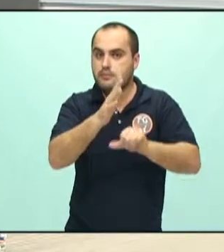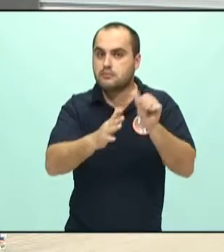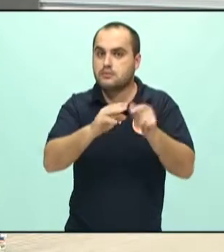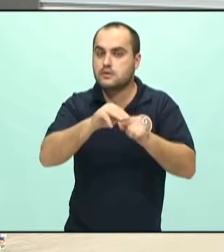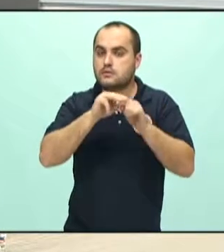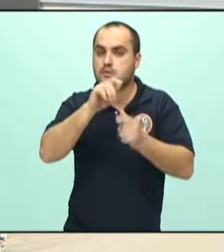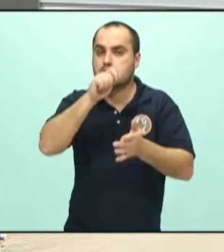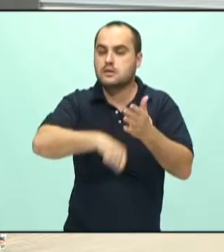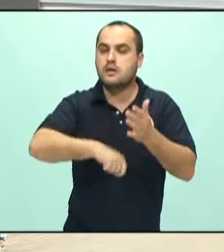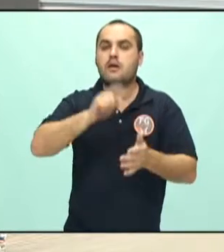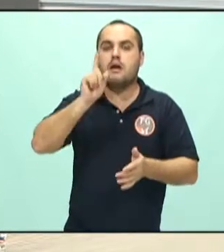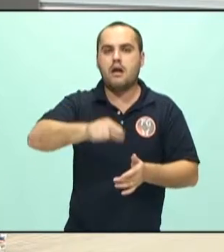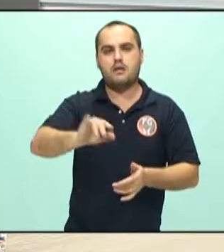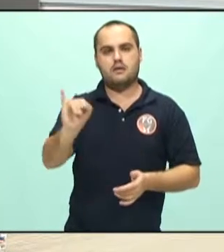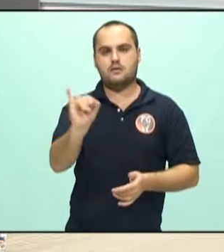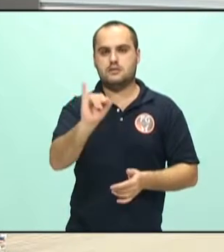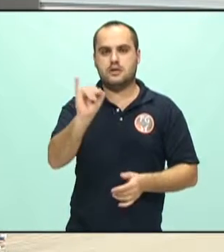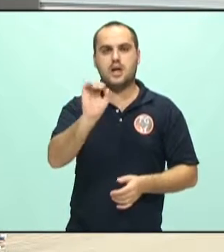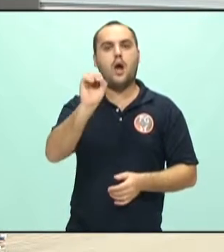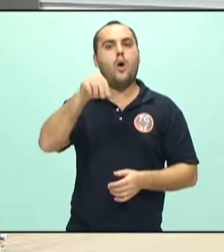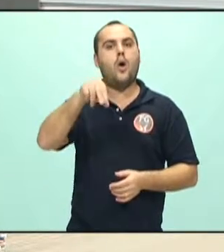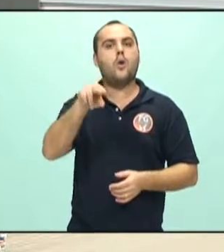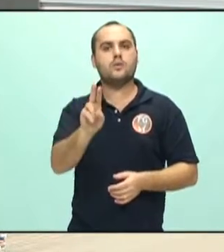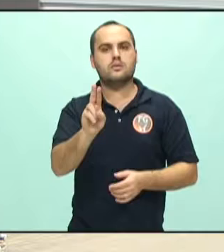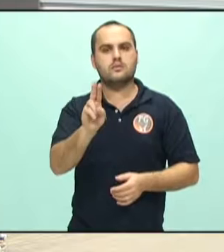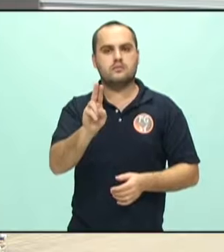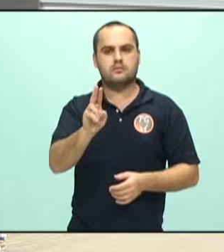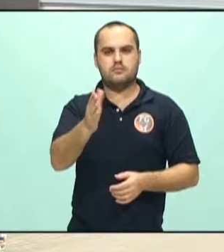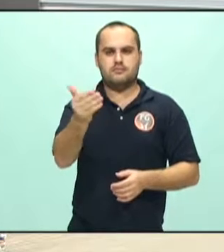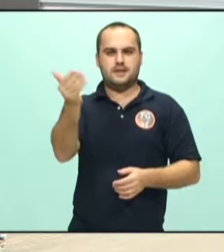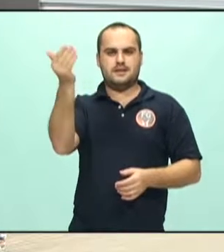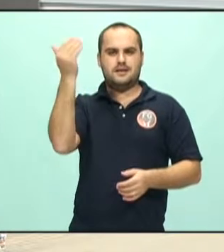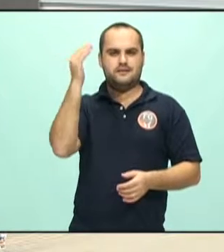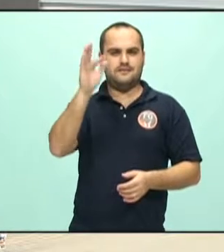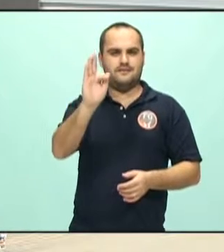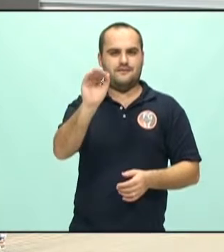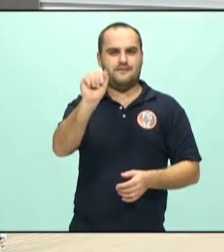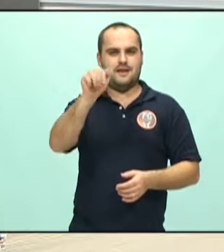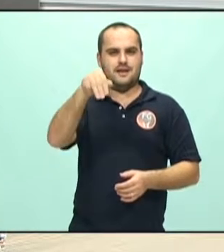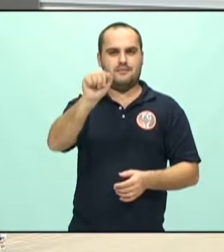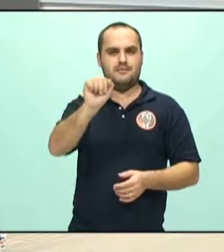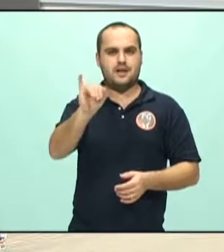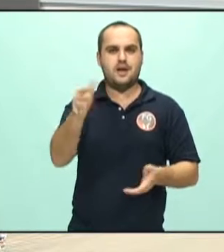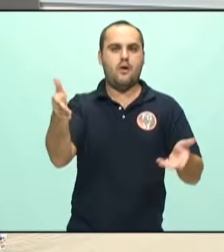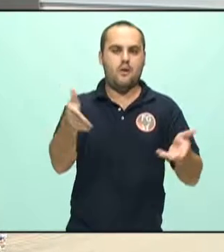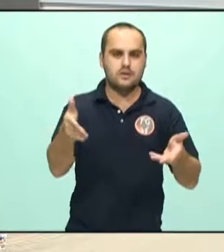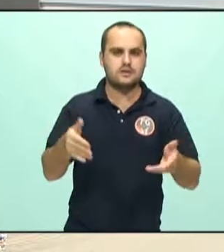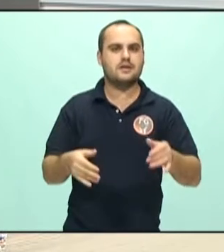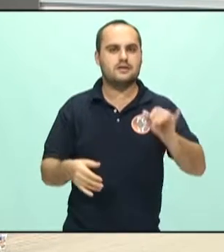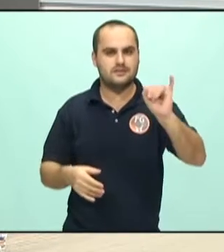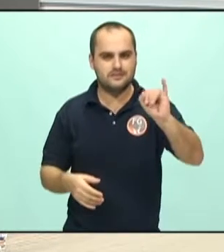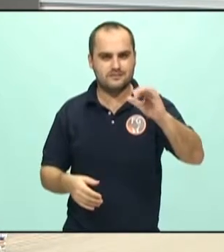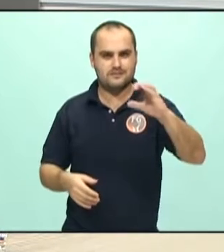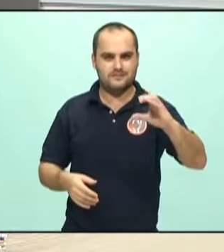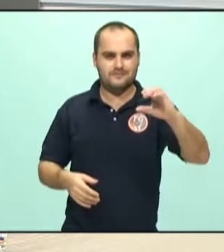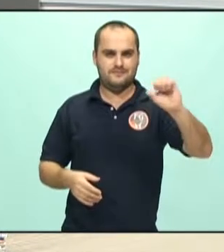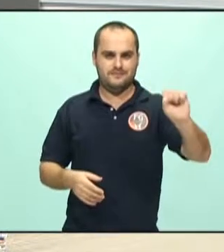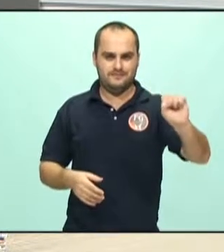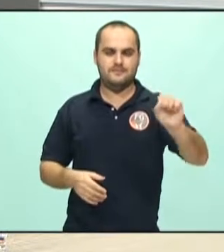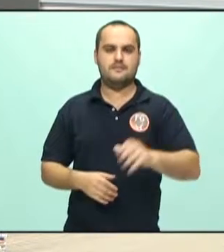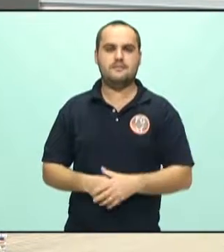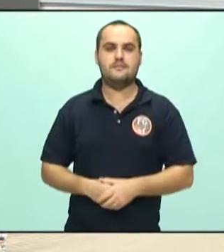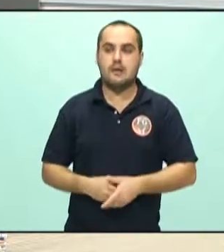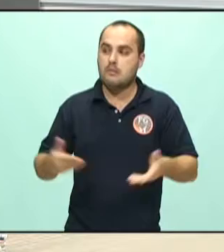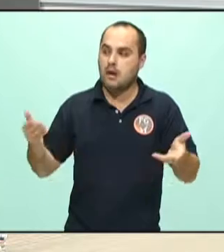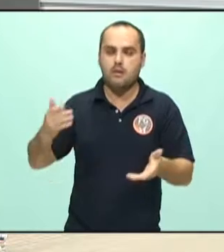do próprio município através do ano na época famai hoje instituto cidade sustentável e que trouxe para nós um legado